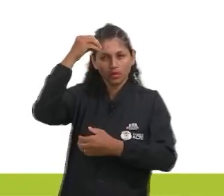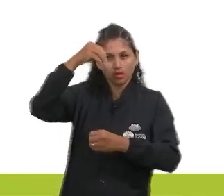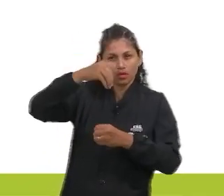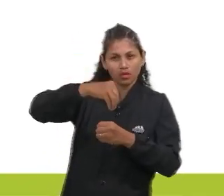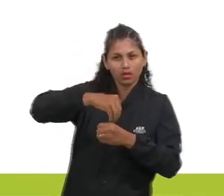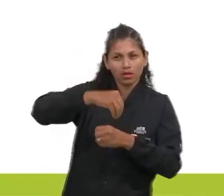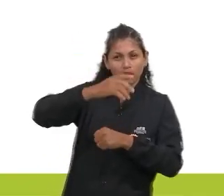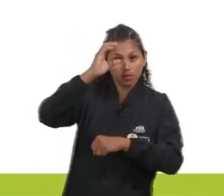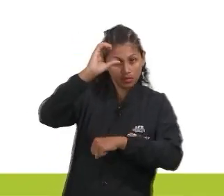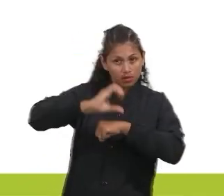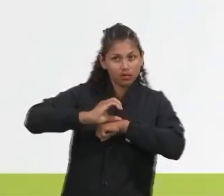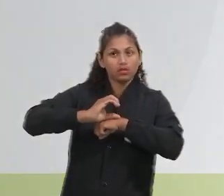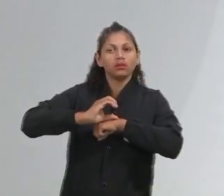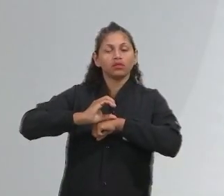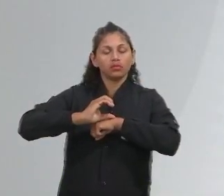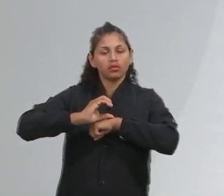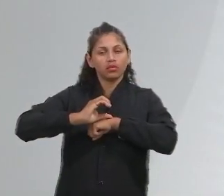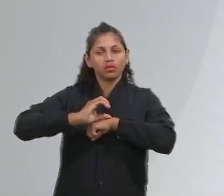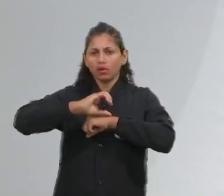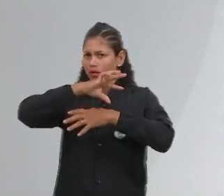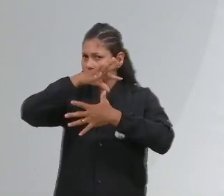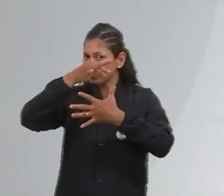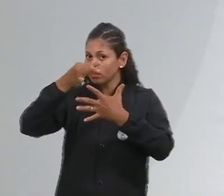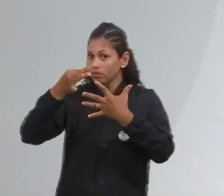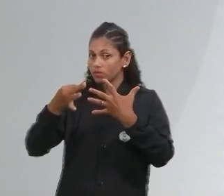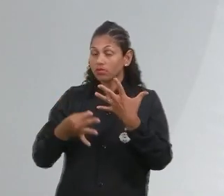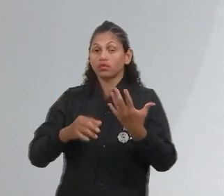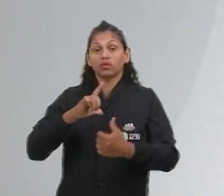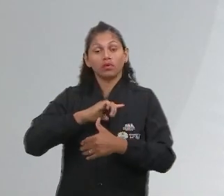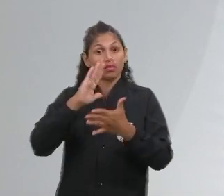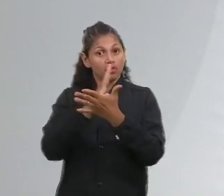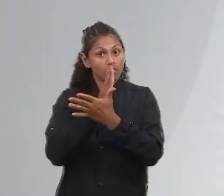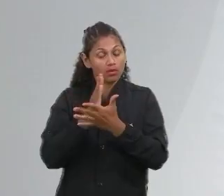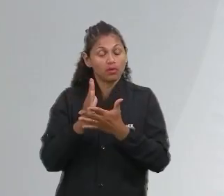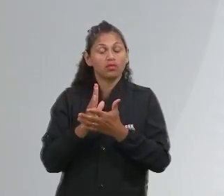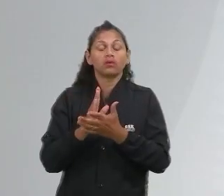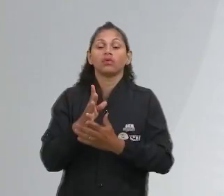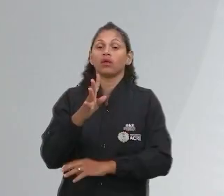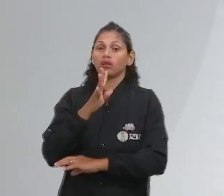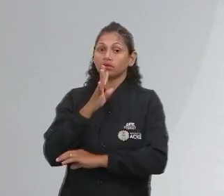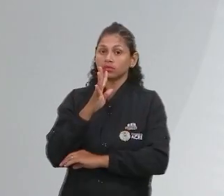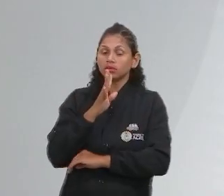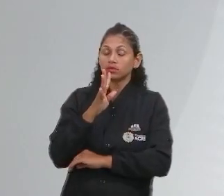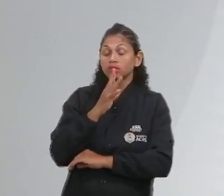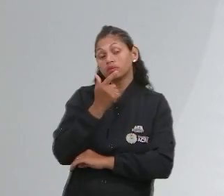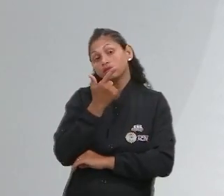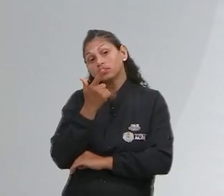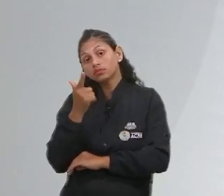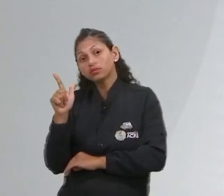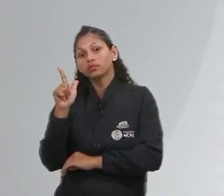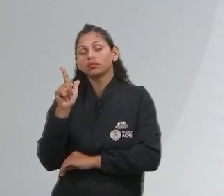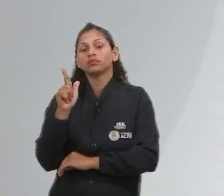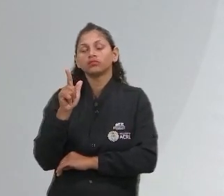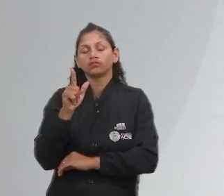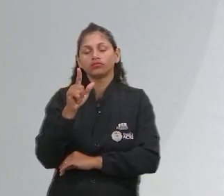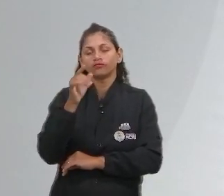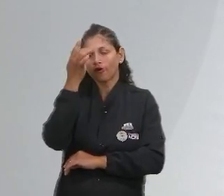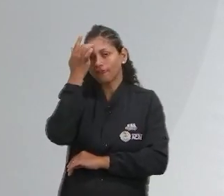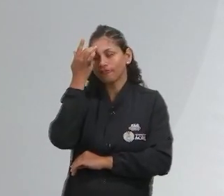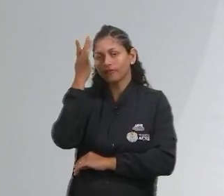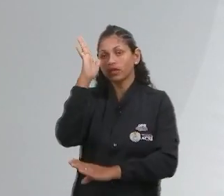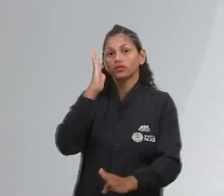éster. É claro que existe aí algumas funções que são bem mais conhecidas do que as outras, bem mais fáceis também